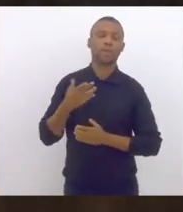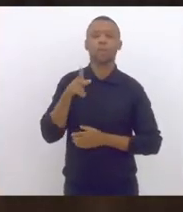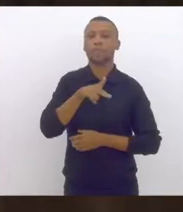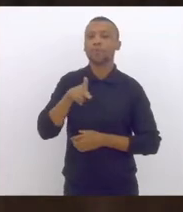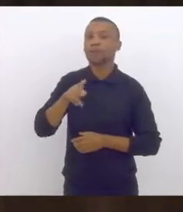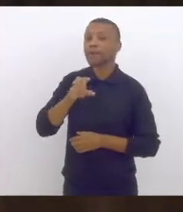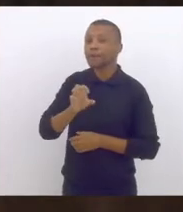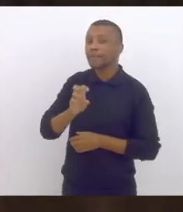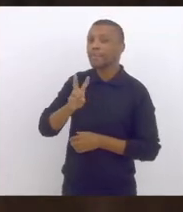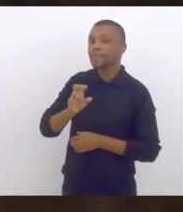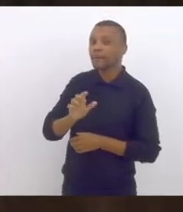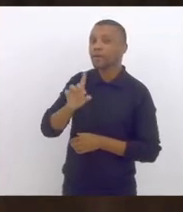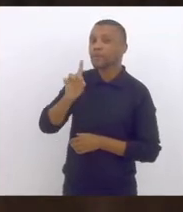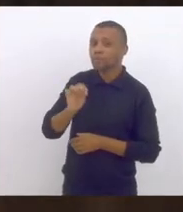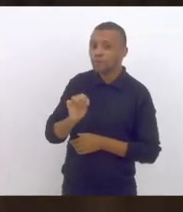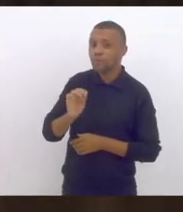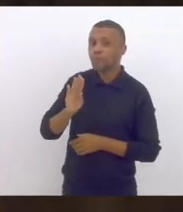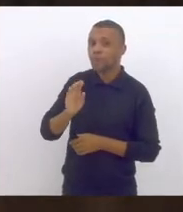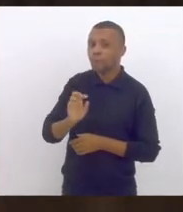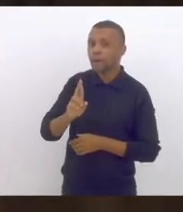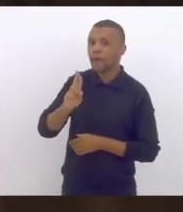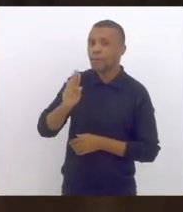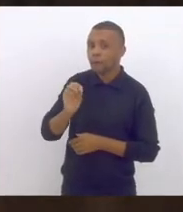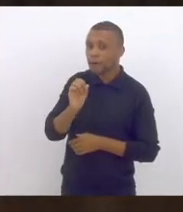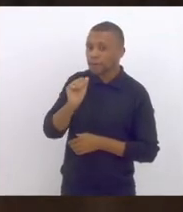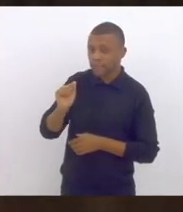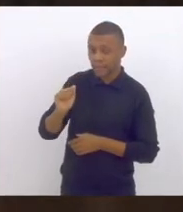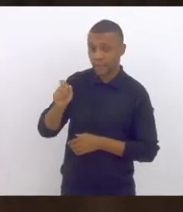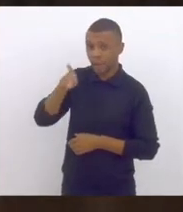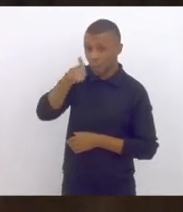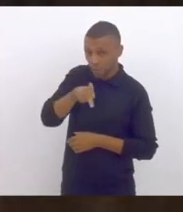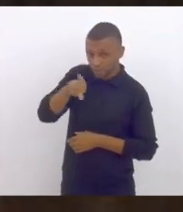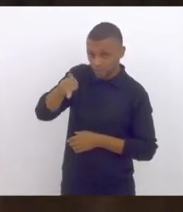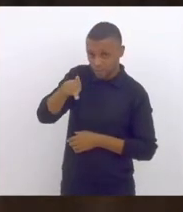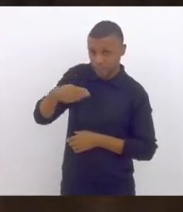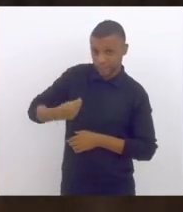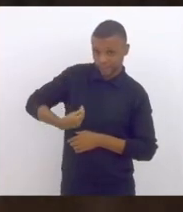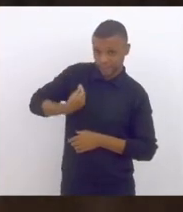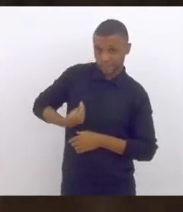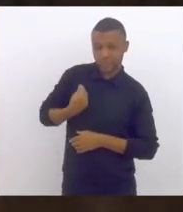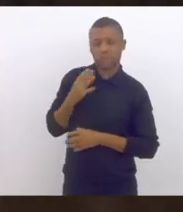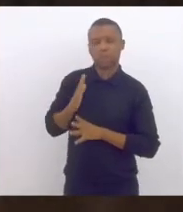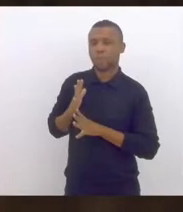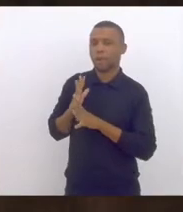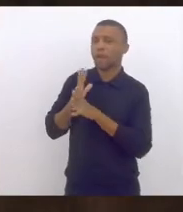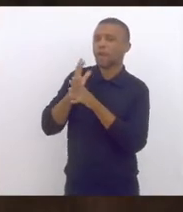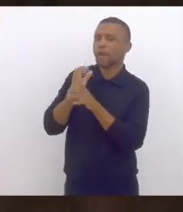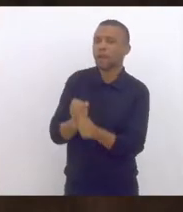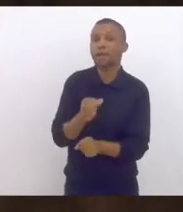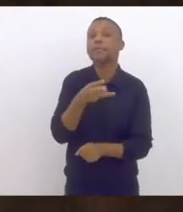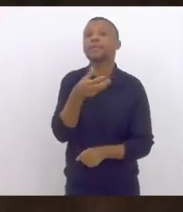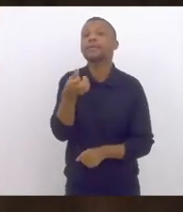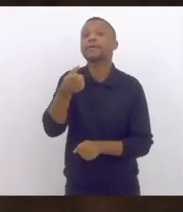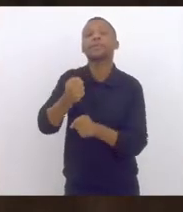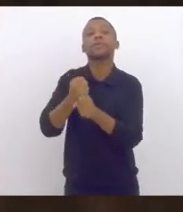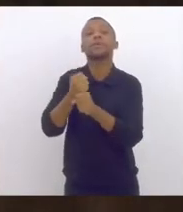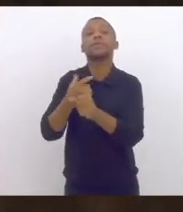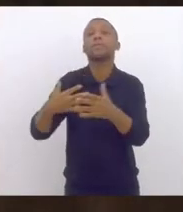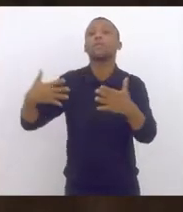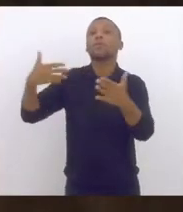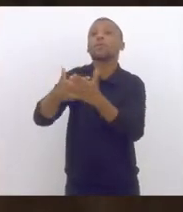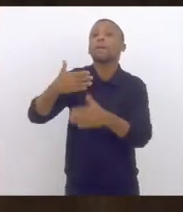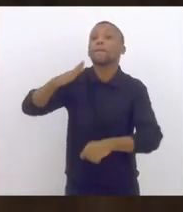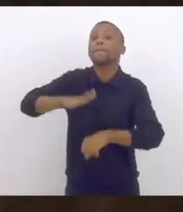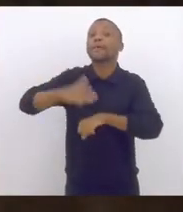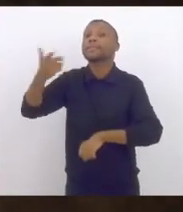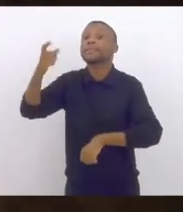Barbosa. O professor Evaldo, presidente, está aqui há quase 36 anos nessa casa. Ele tem mais tempo de alérgico do que eu